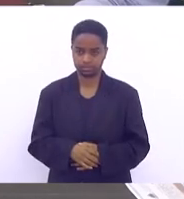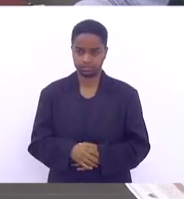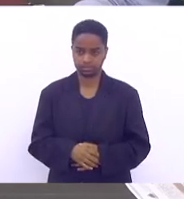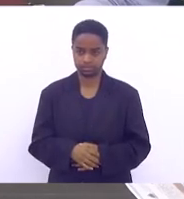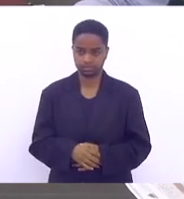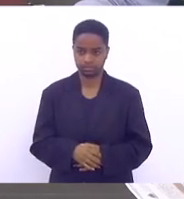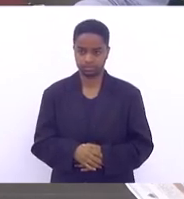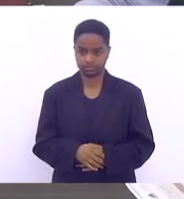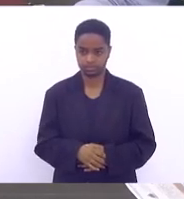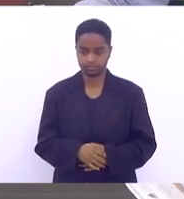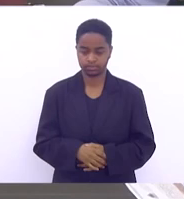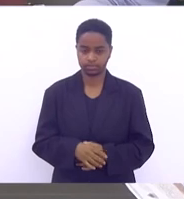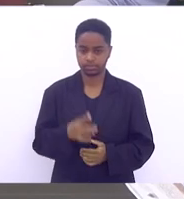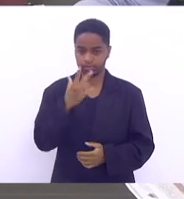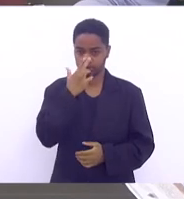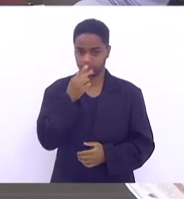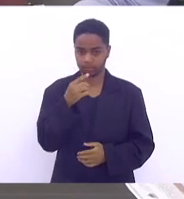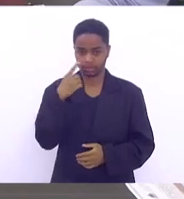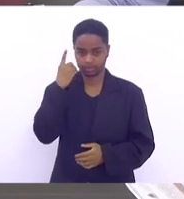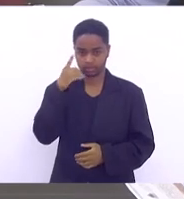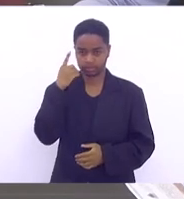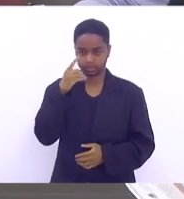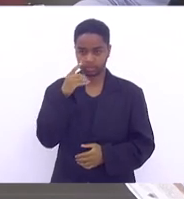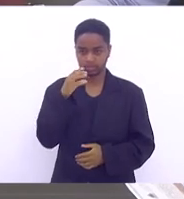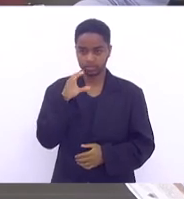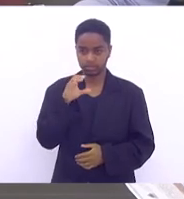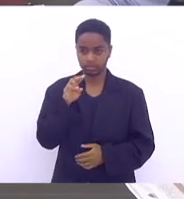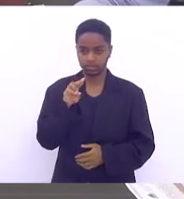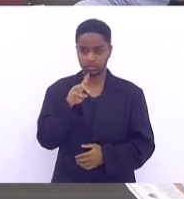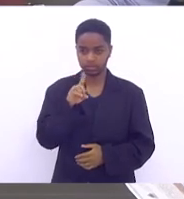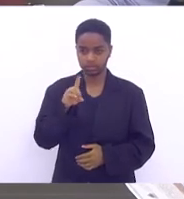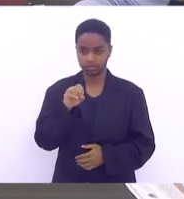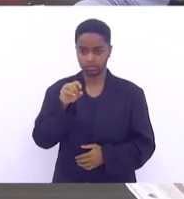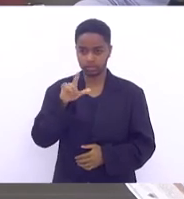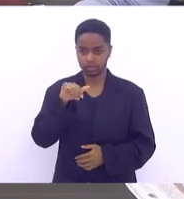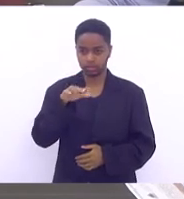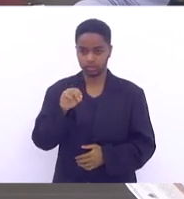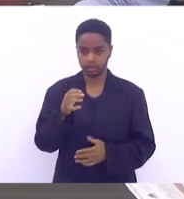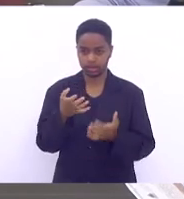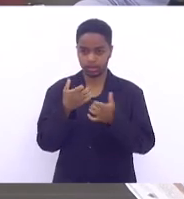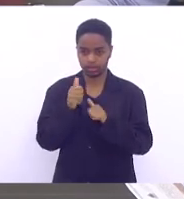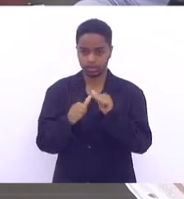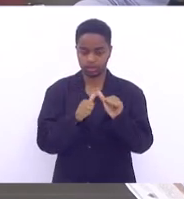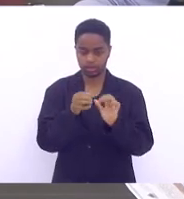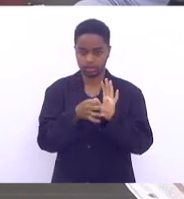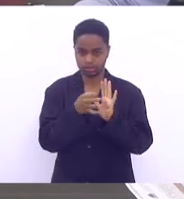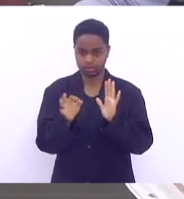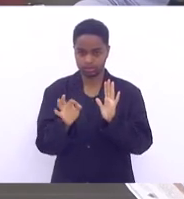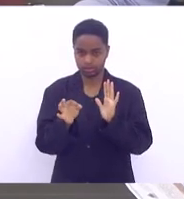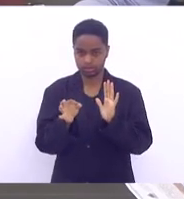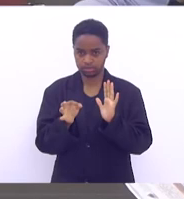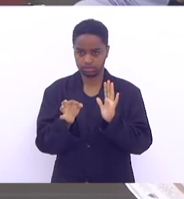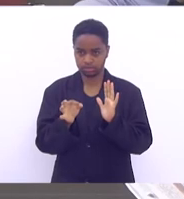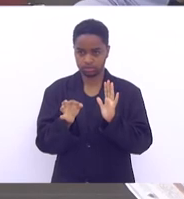O 37 não foi discutido. Parece que o deputado Cozzolino quer mudar o parecer, deputado Cozzolino, do 37? Foi pedido de